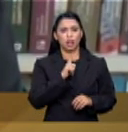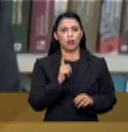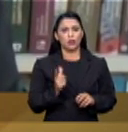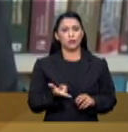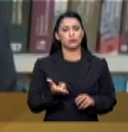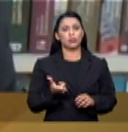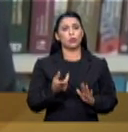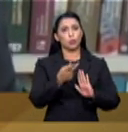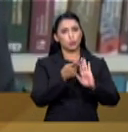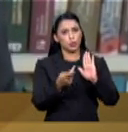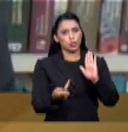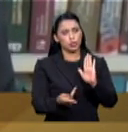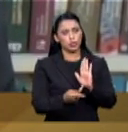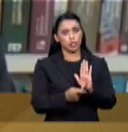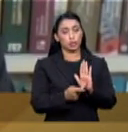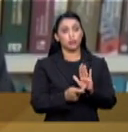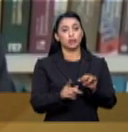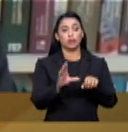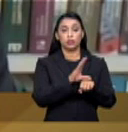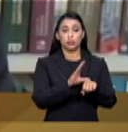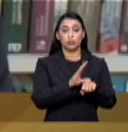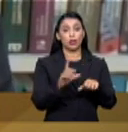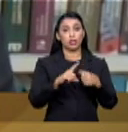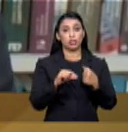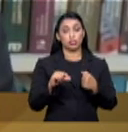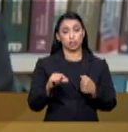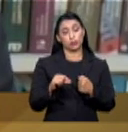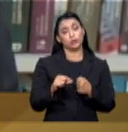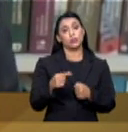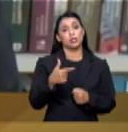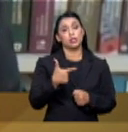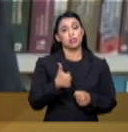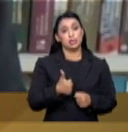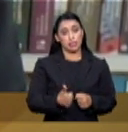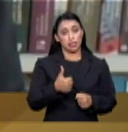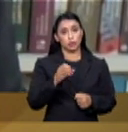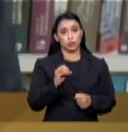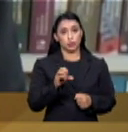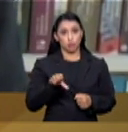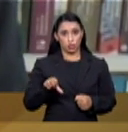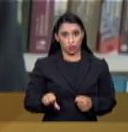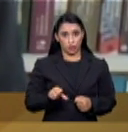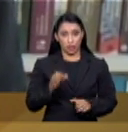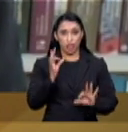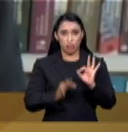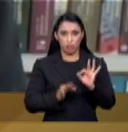projeto do constituinte previsto no artigo 109. A Justiça